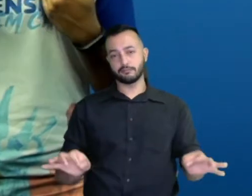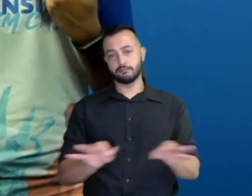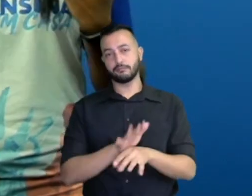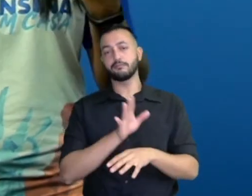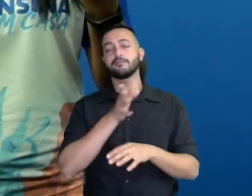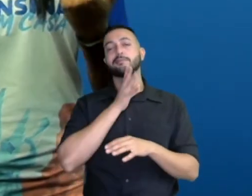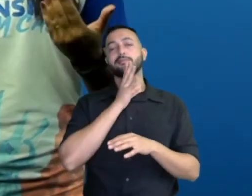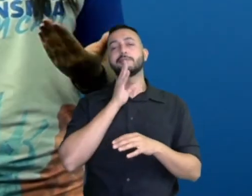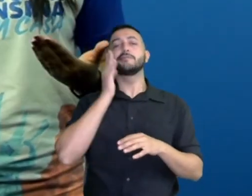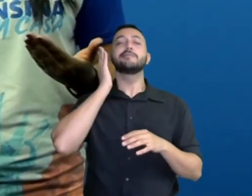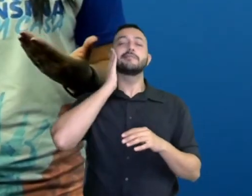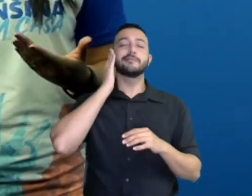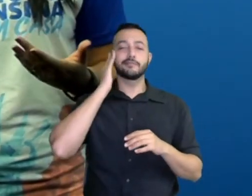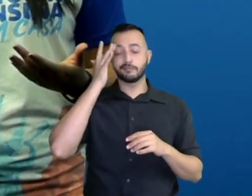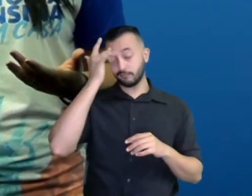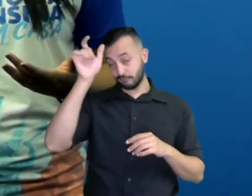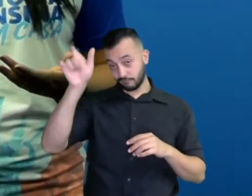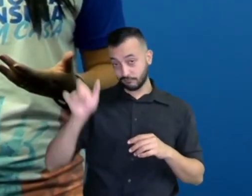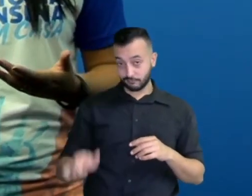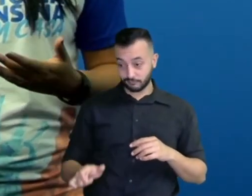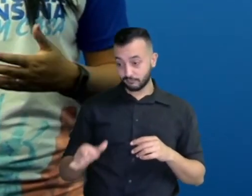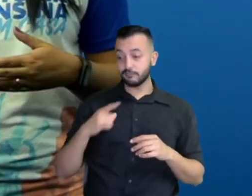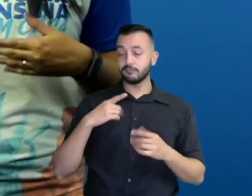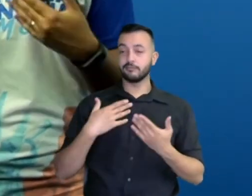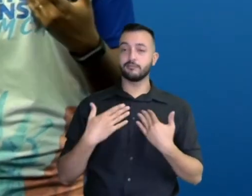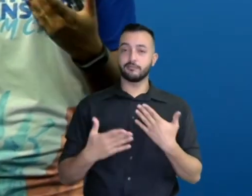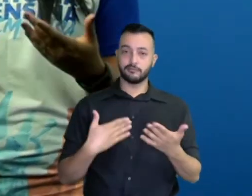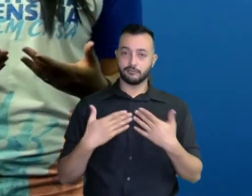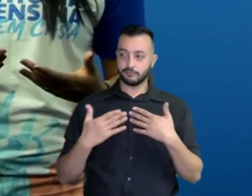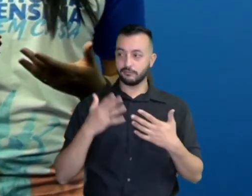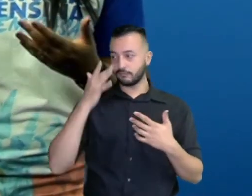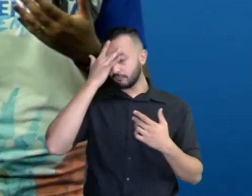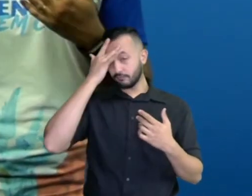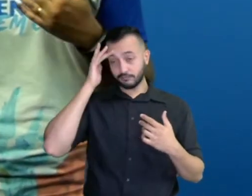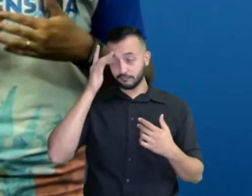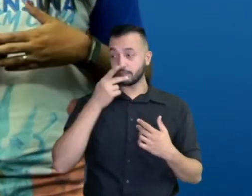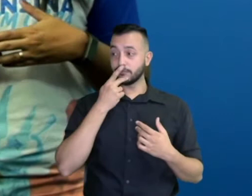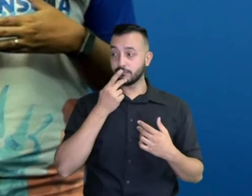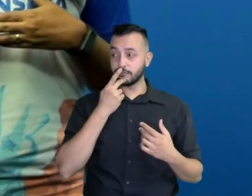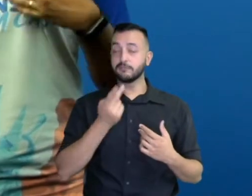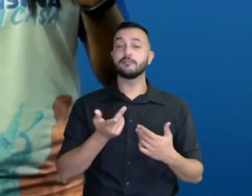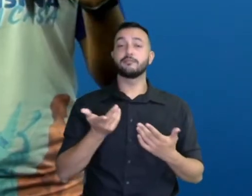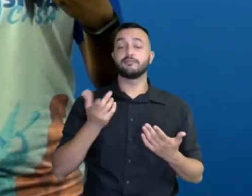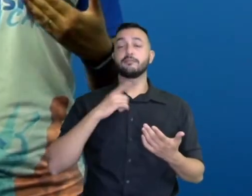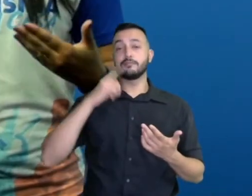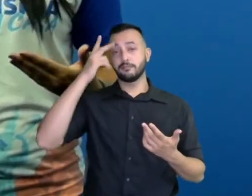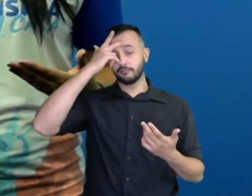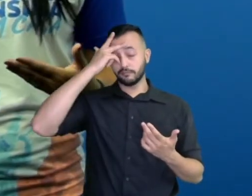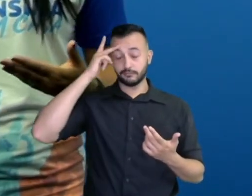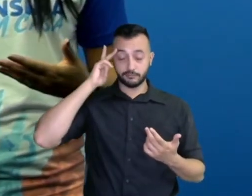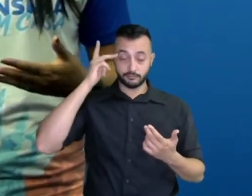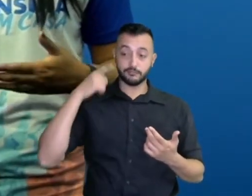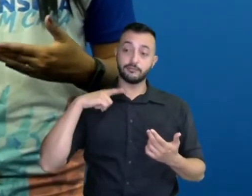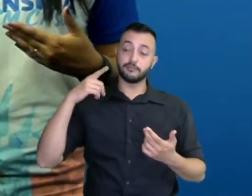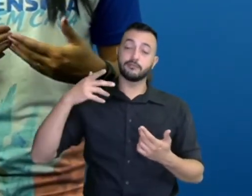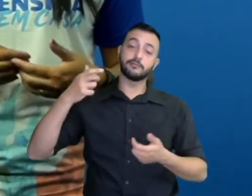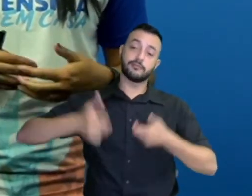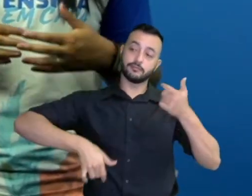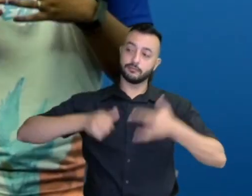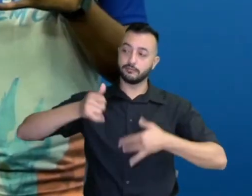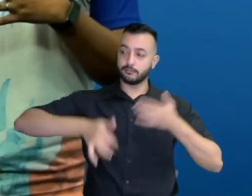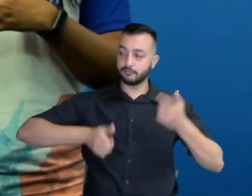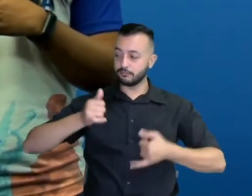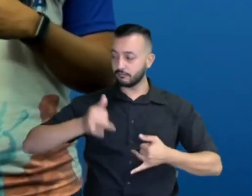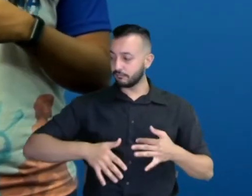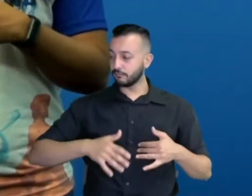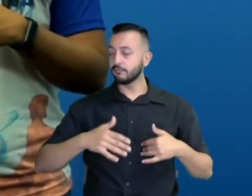conhecido pelo ouvinte que a gente está conversando, pela pessoa que fala, pelas pessoas do discurso, certo?